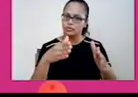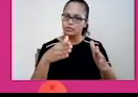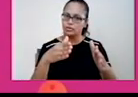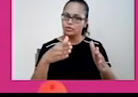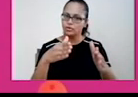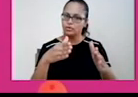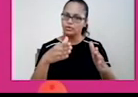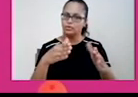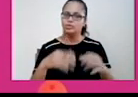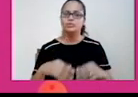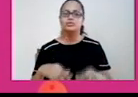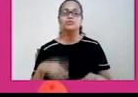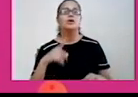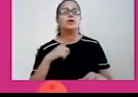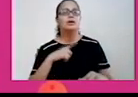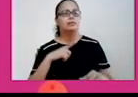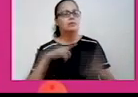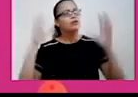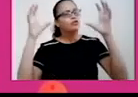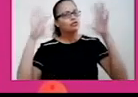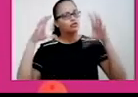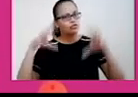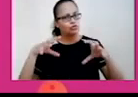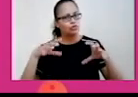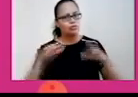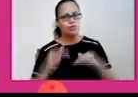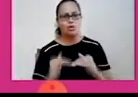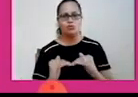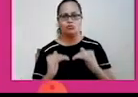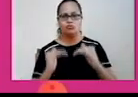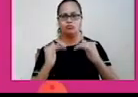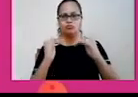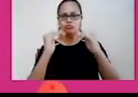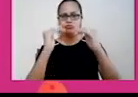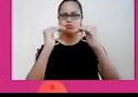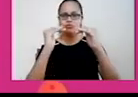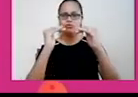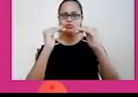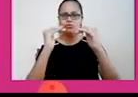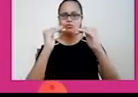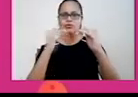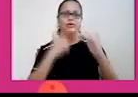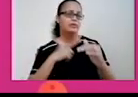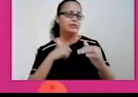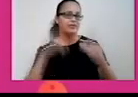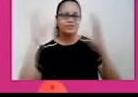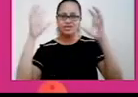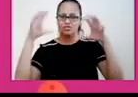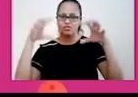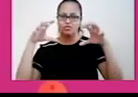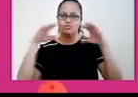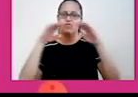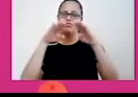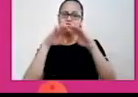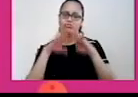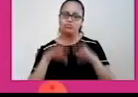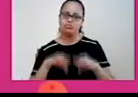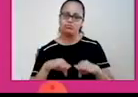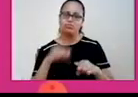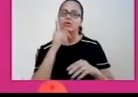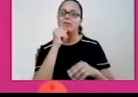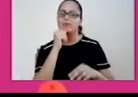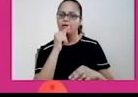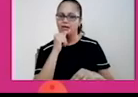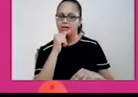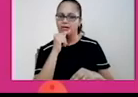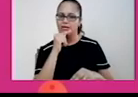temporários, que normalmente na época da chuva eles se enchem e na época das secas eles secam completamente. E nessa região também